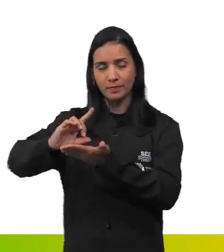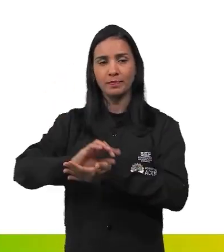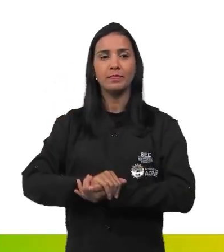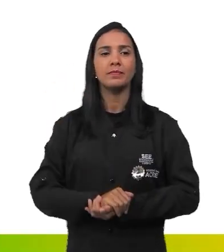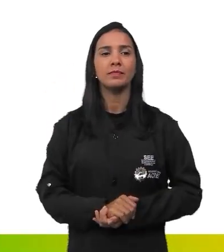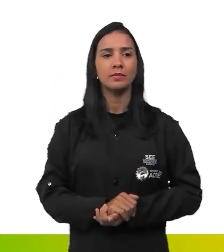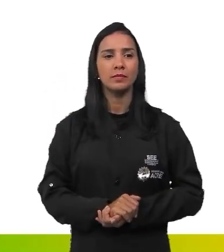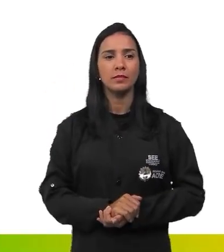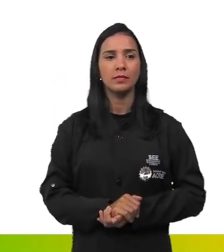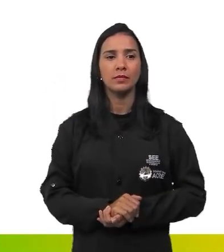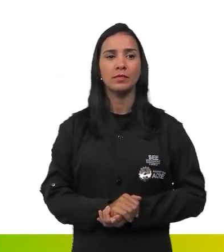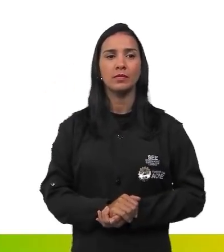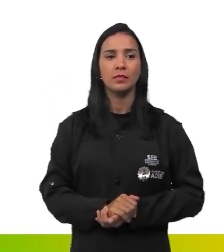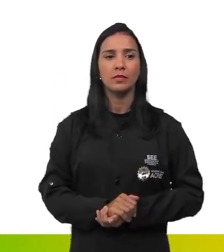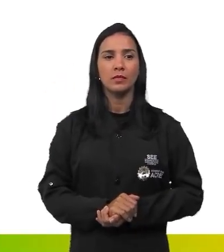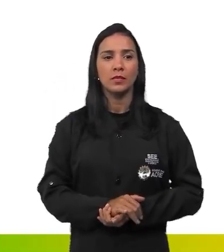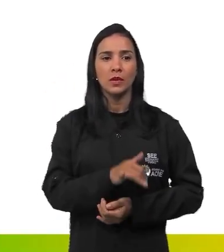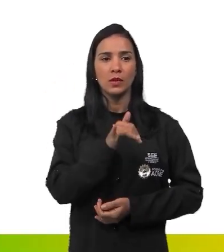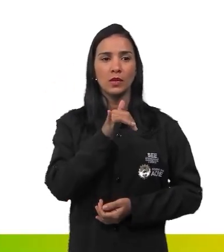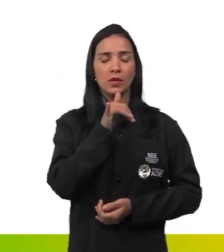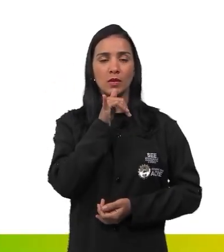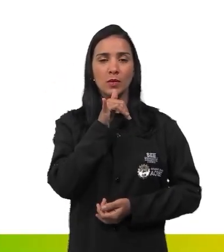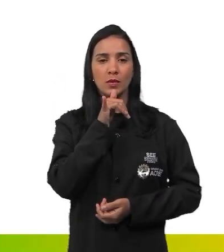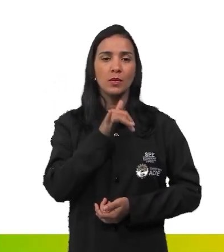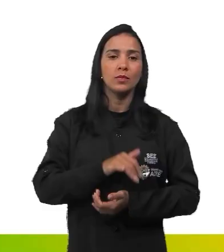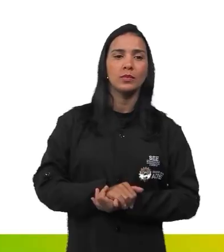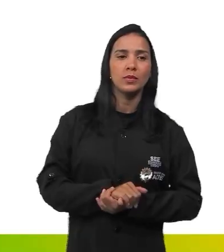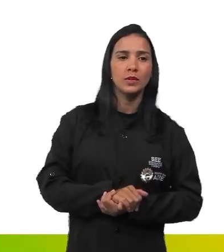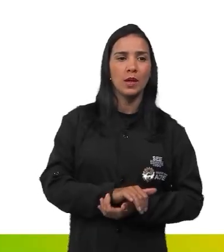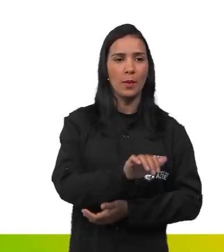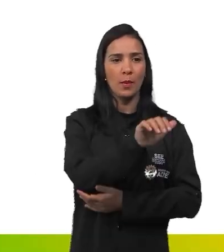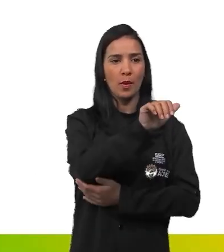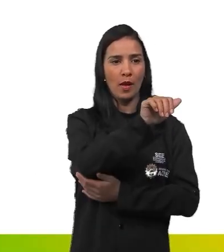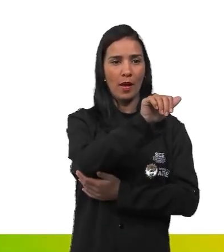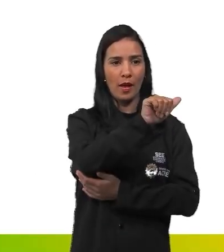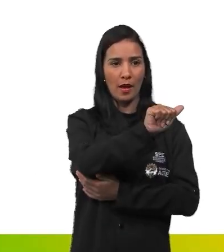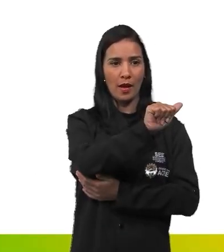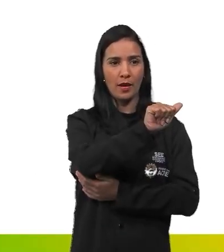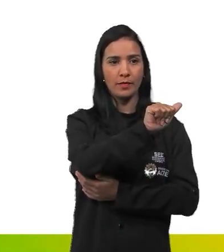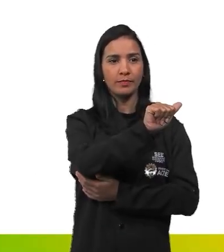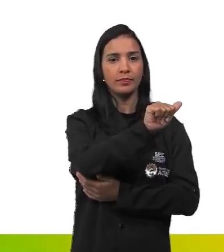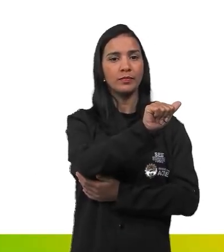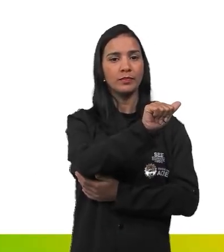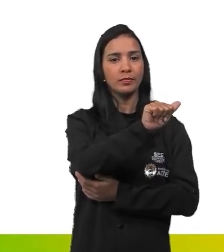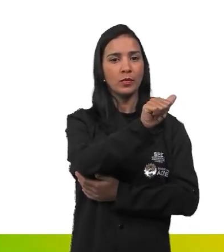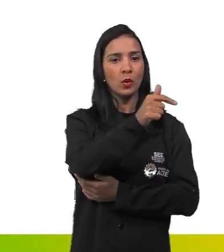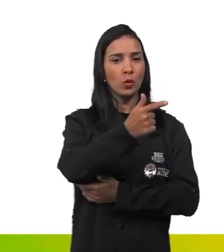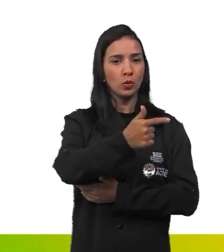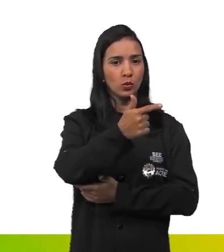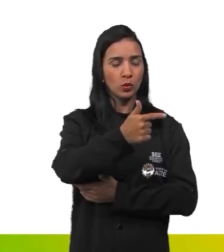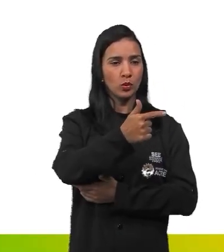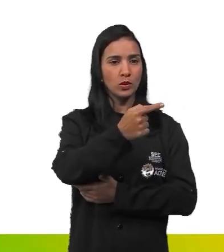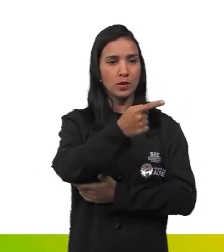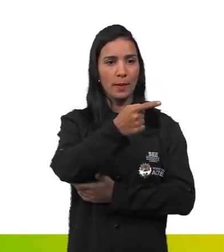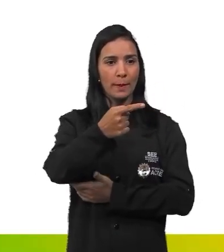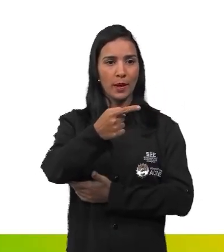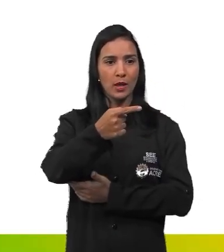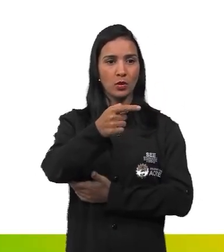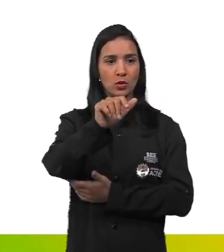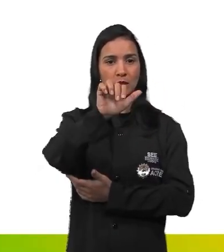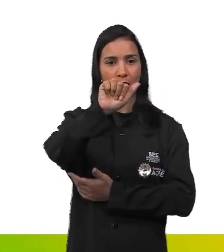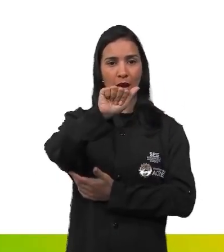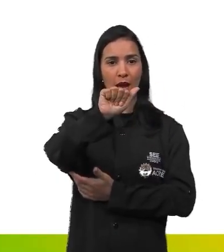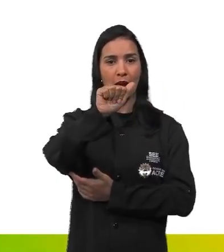dizer aqui, eu vou somar o índice 1 mais 1 é 2. Então, o termo 2 menos o termo 1